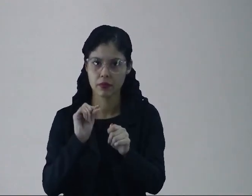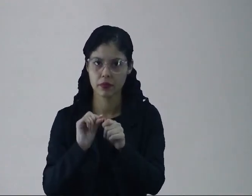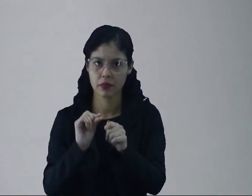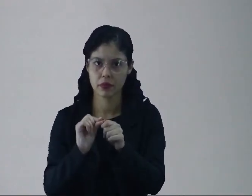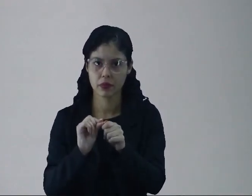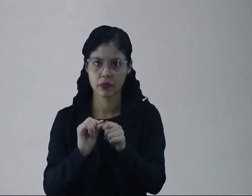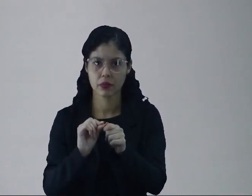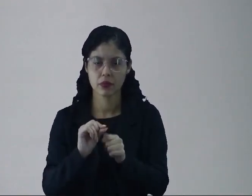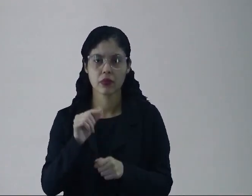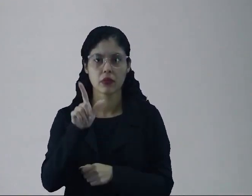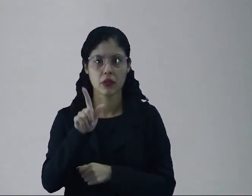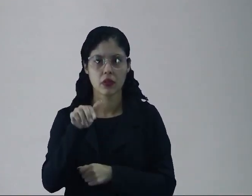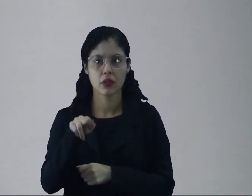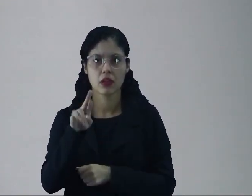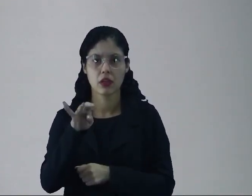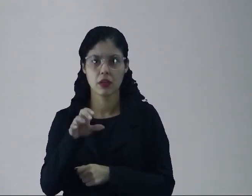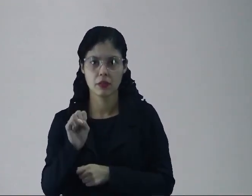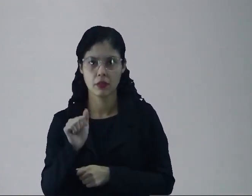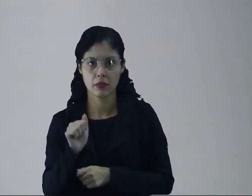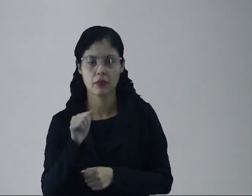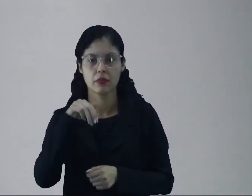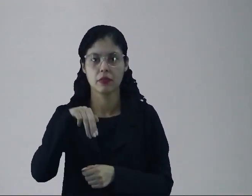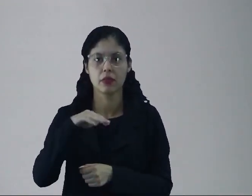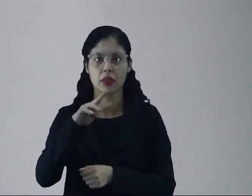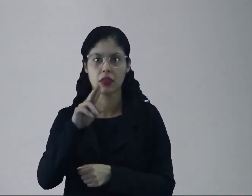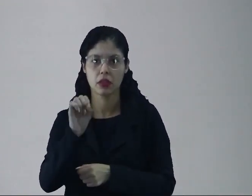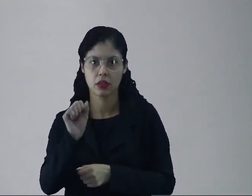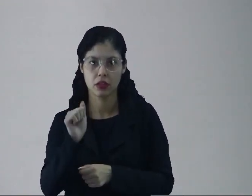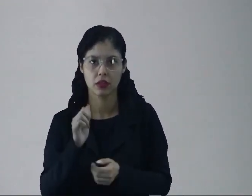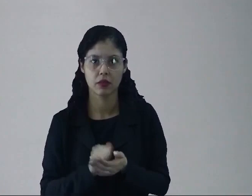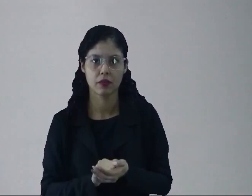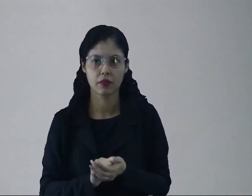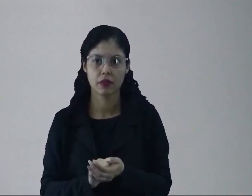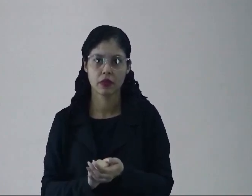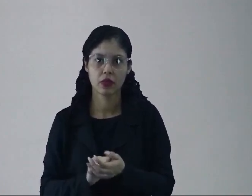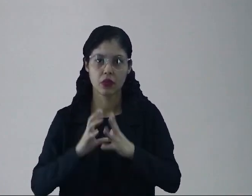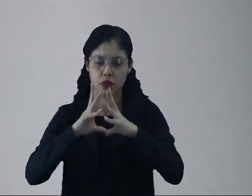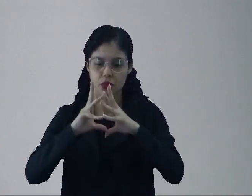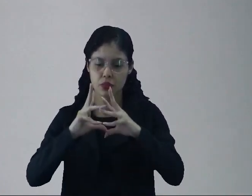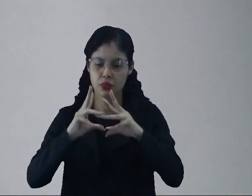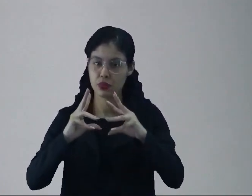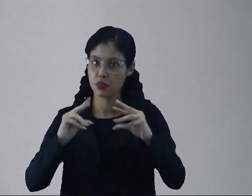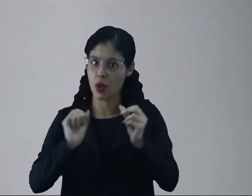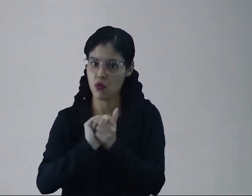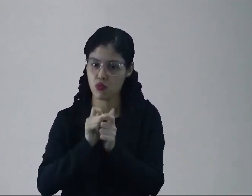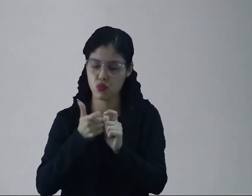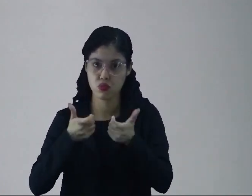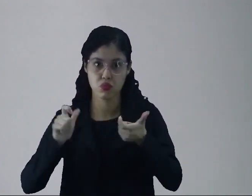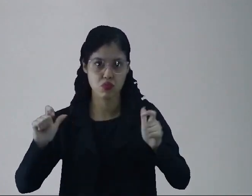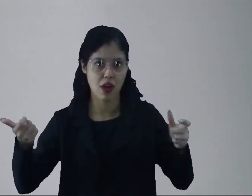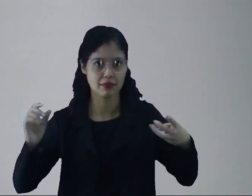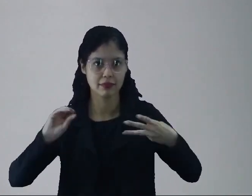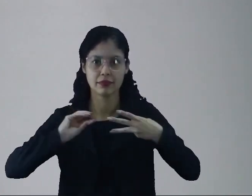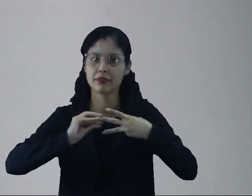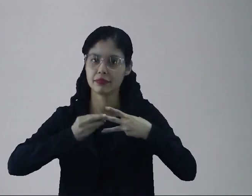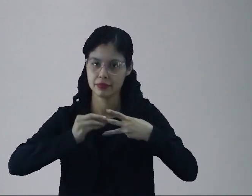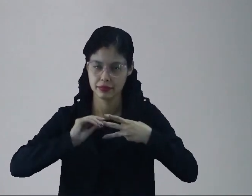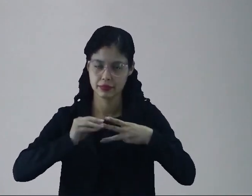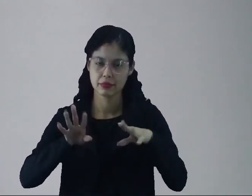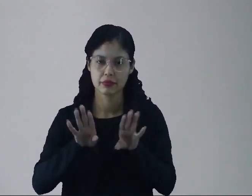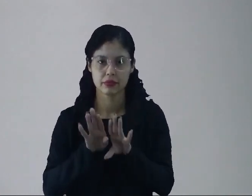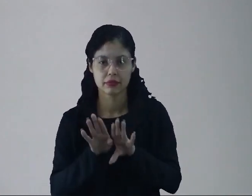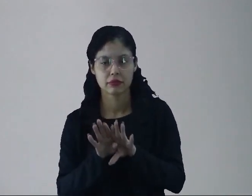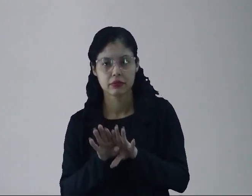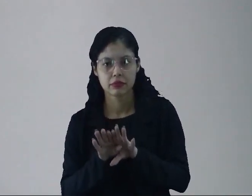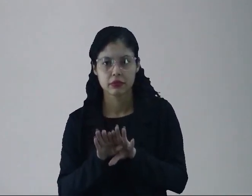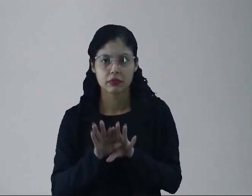de gametas. Quando eu falo de mitose, eu falo de regeneração celular, de crescimento celular, né? E